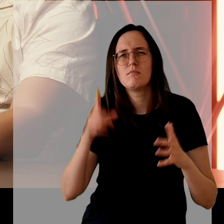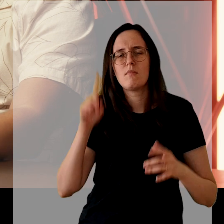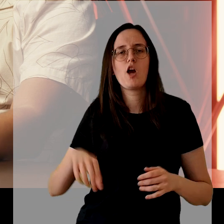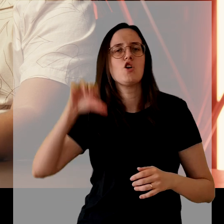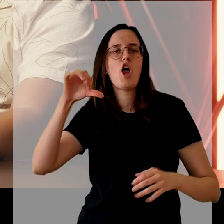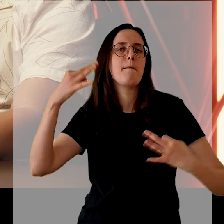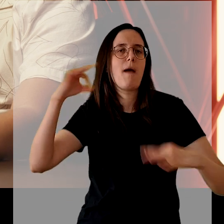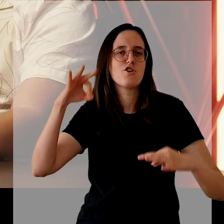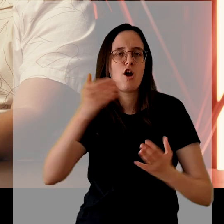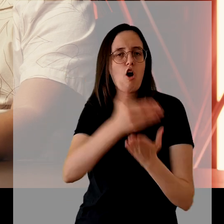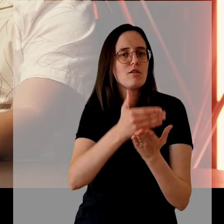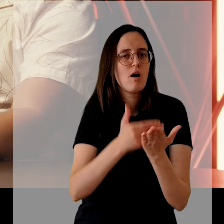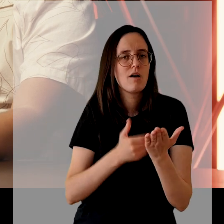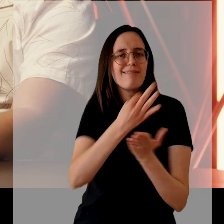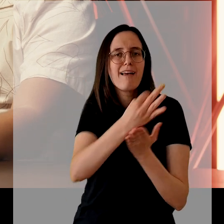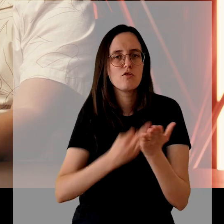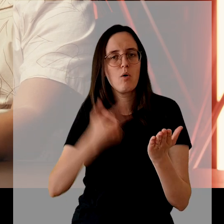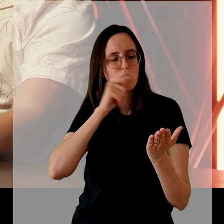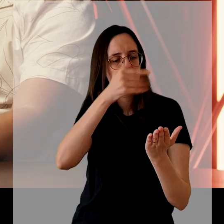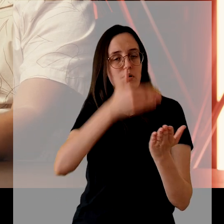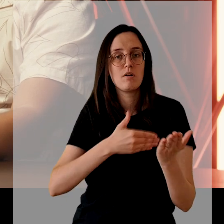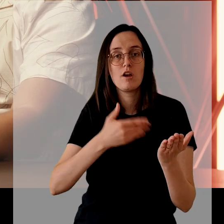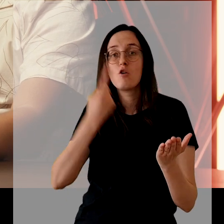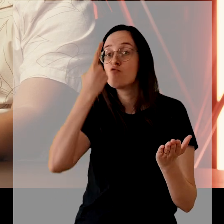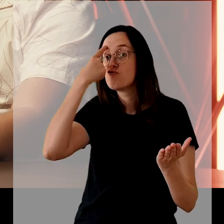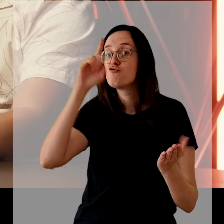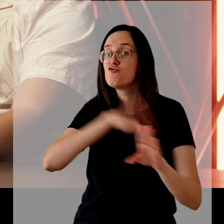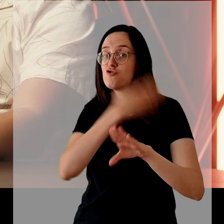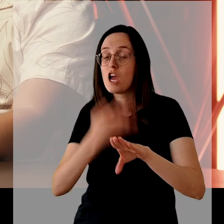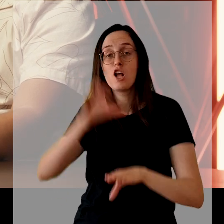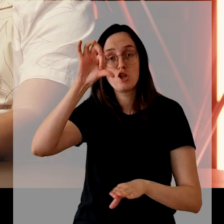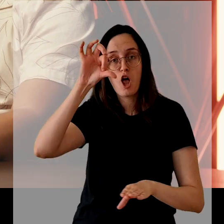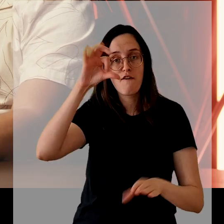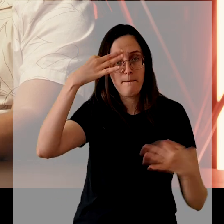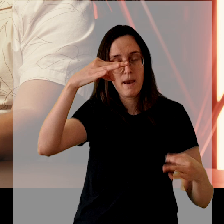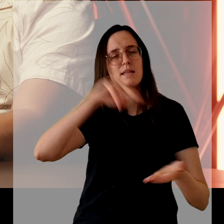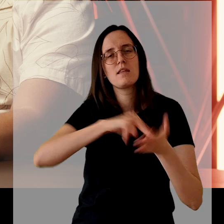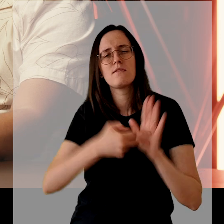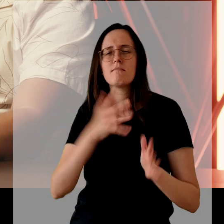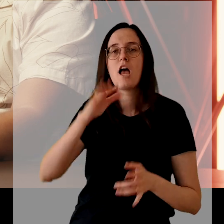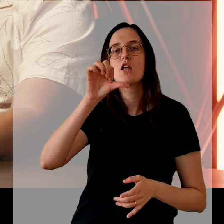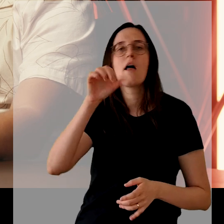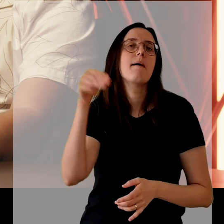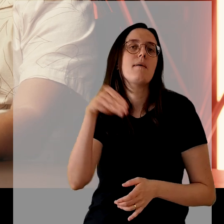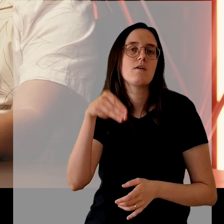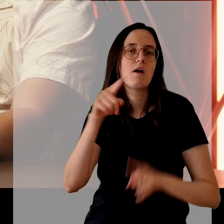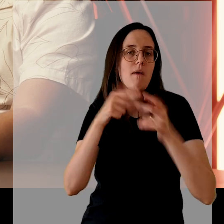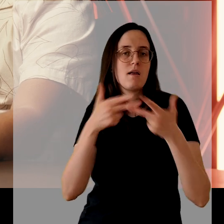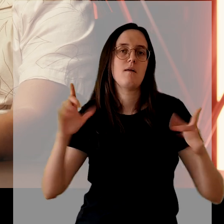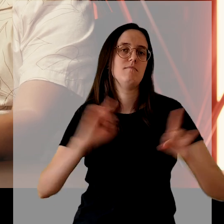de 9 páginas de roteiro por dia. 9 páginas de roteiro significa 9 minutos de